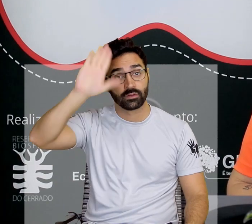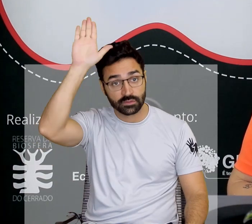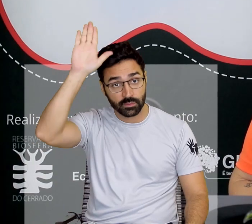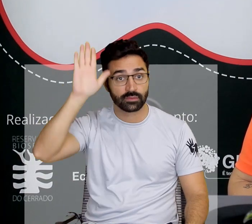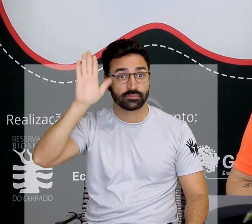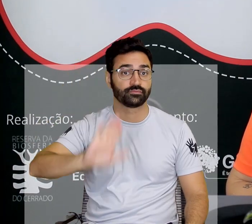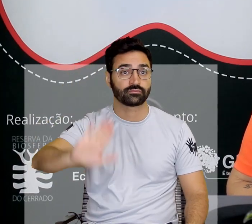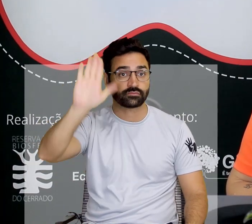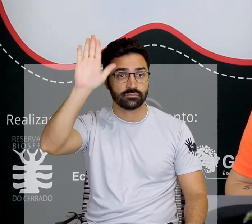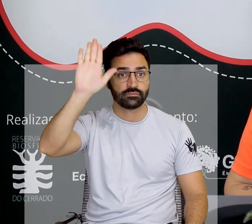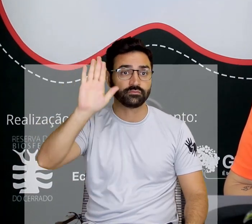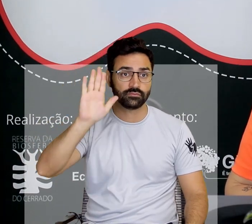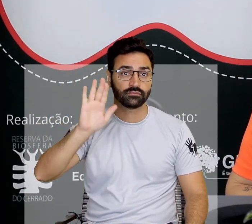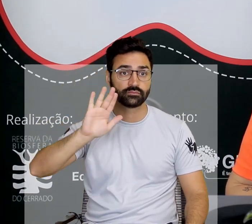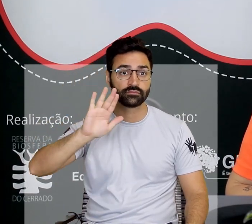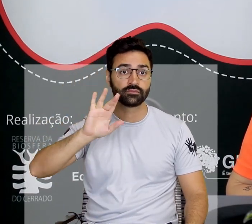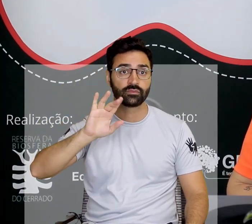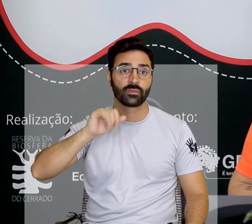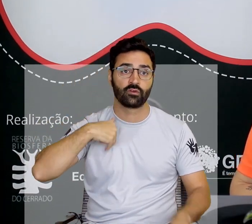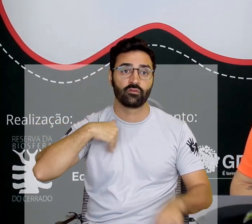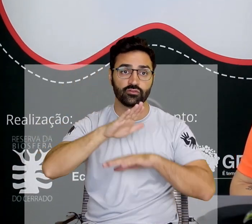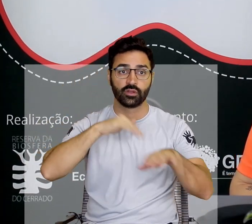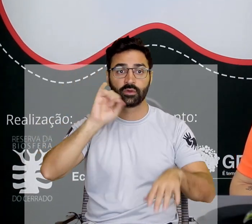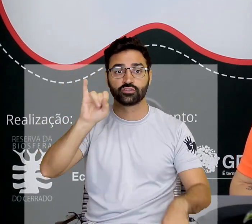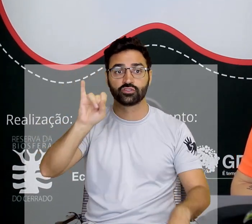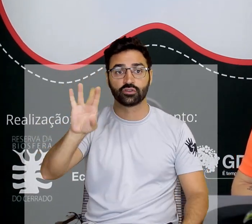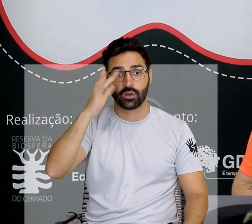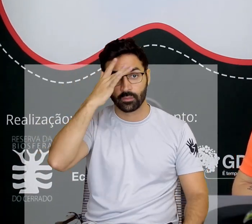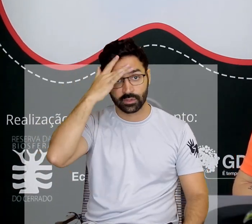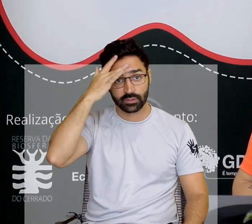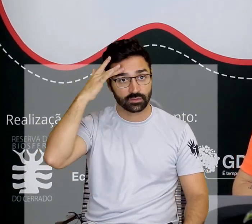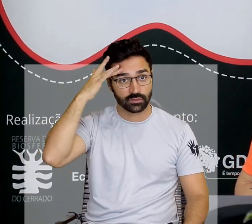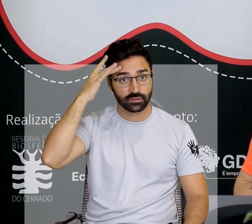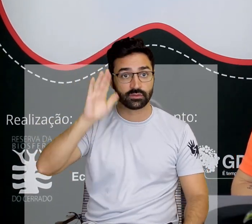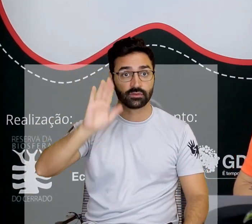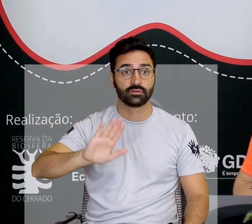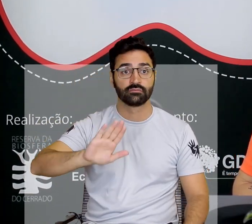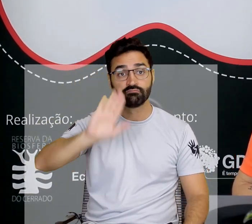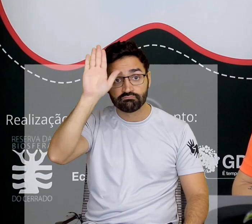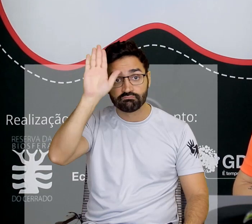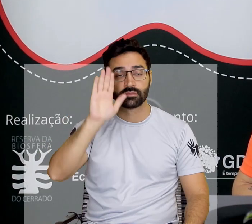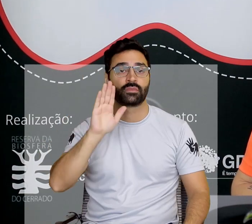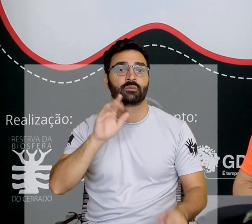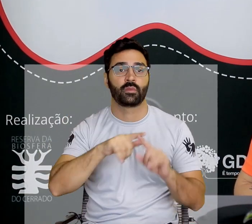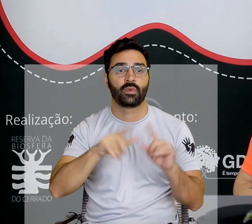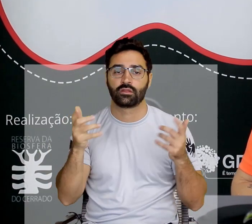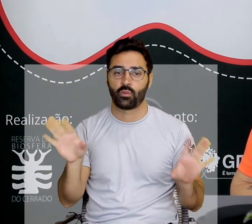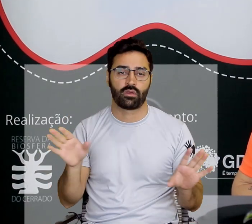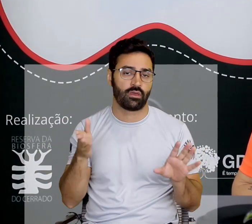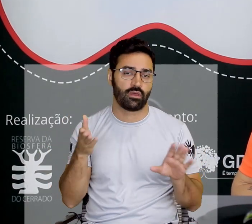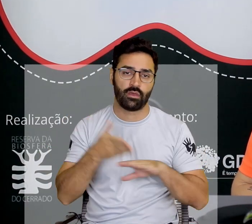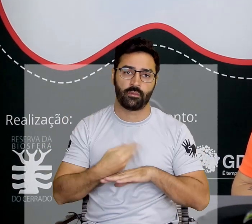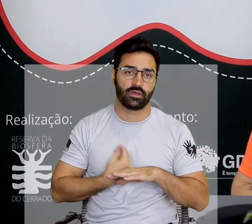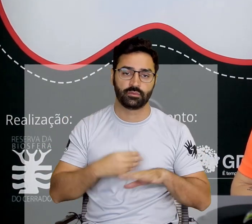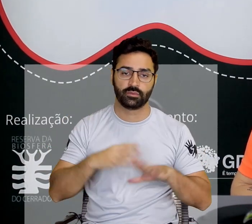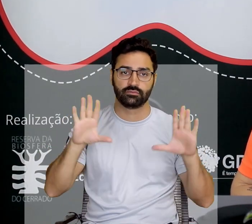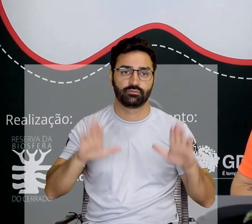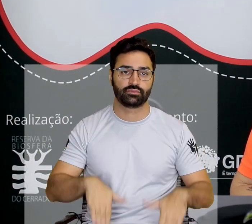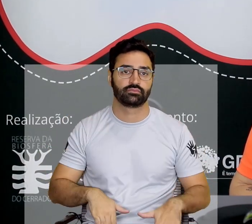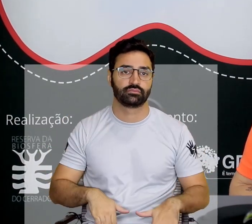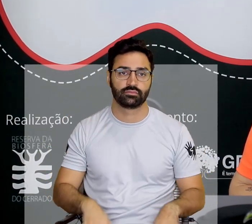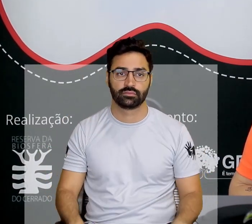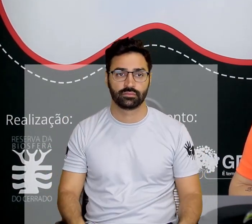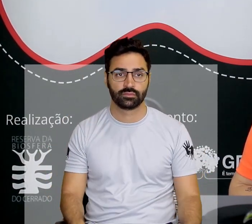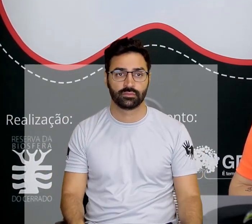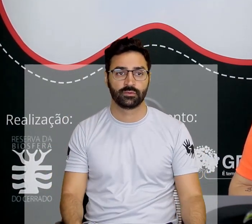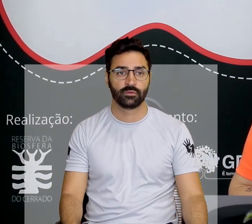mãozinha. Eu vou chamar só quem está com a mão levantada. Quem está com a mão levantada e não quer participar, não quer responder pergunta, abaixa por enquanto.